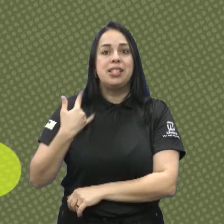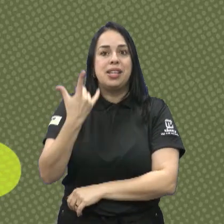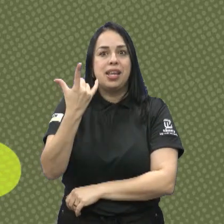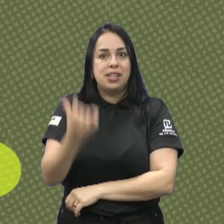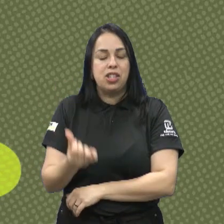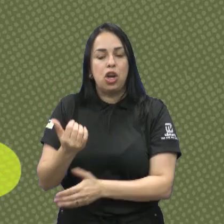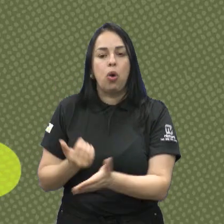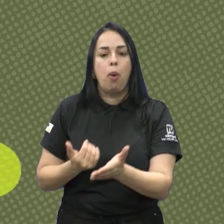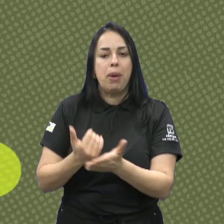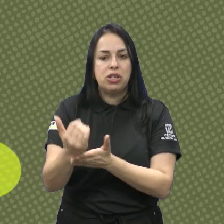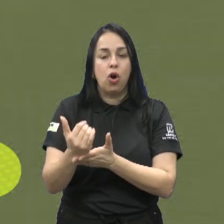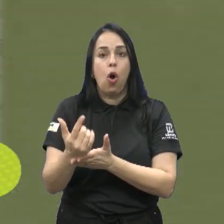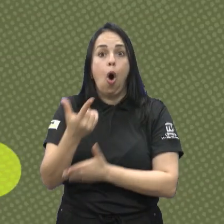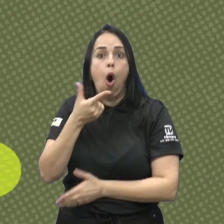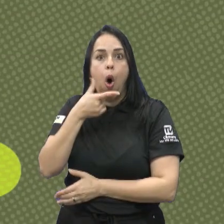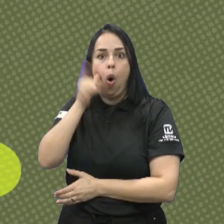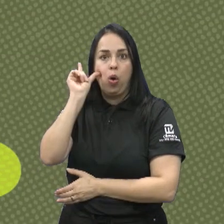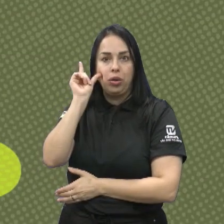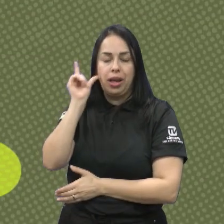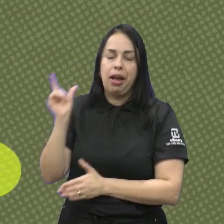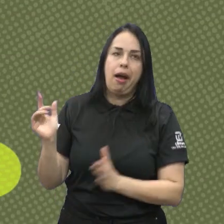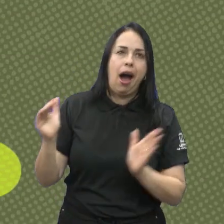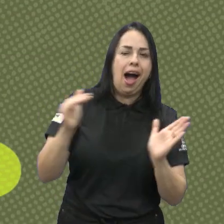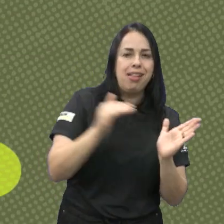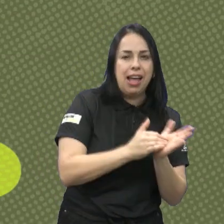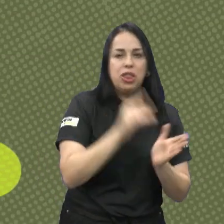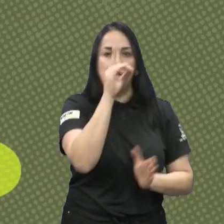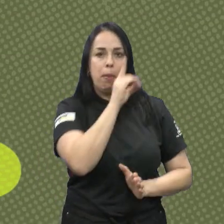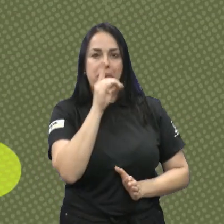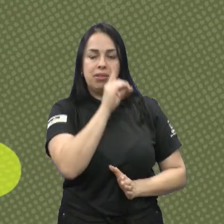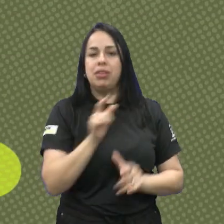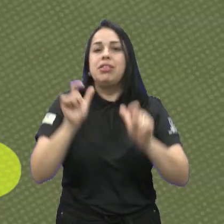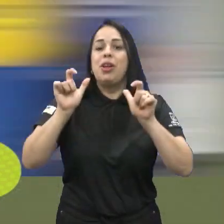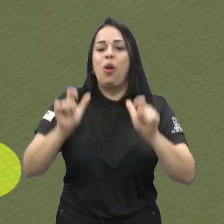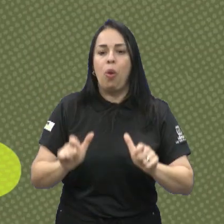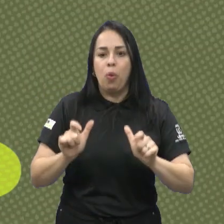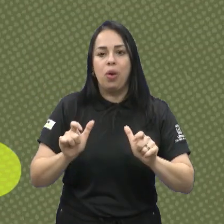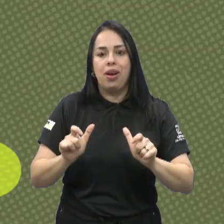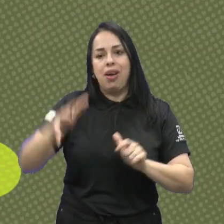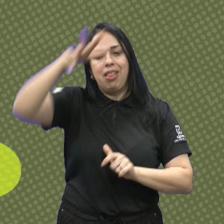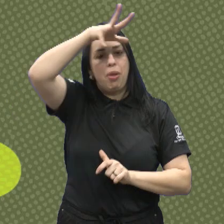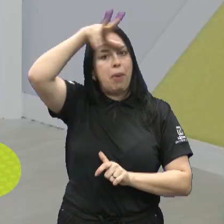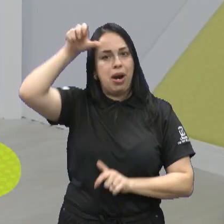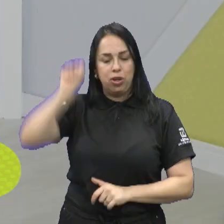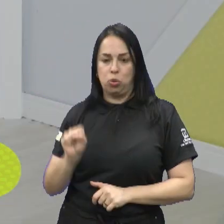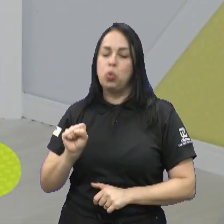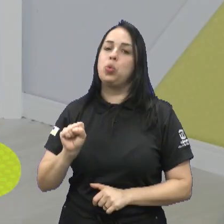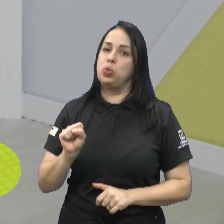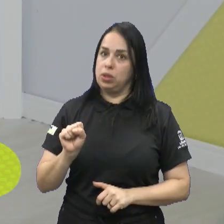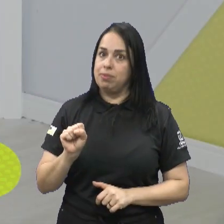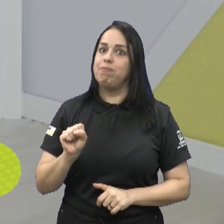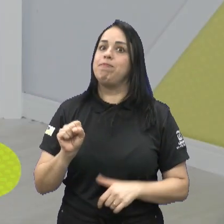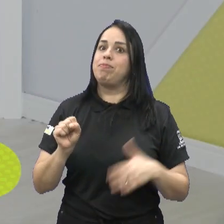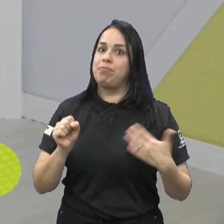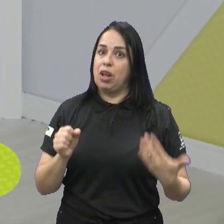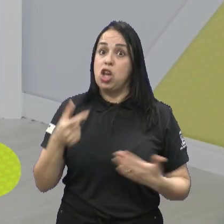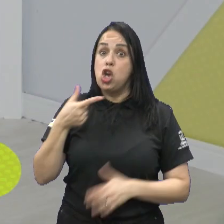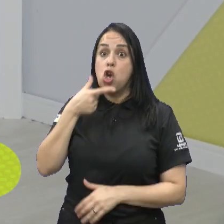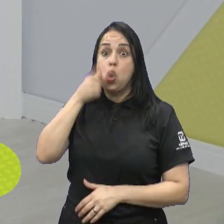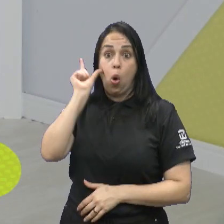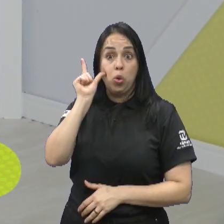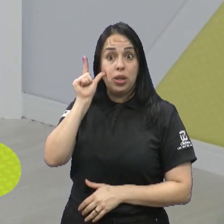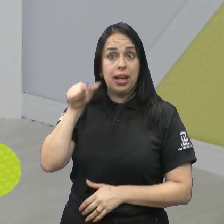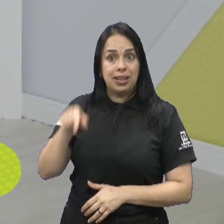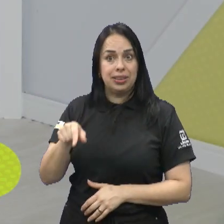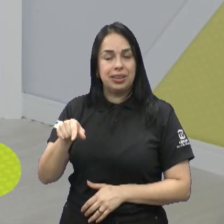rolando desde ontem e vai até o próximo domingo lá em Campo Grande, no Mato Grosso do Sul. E justamente ontem, as meninas